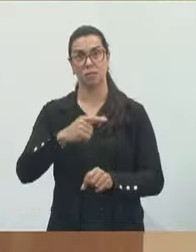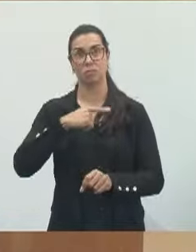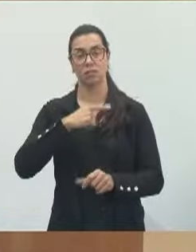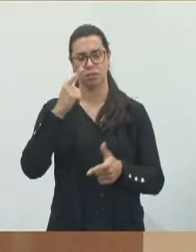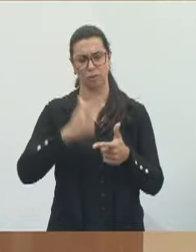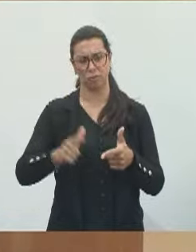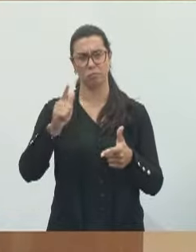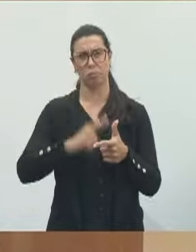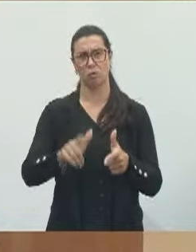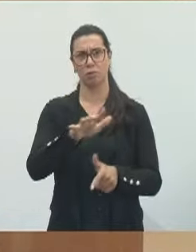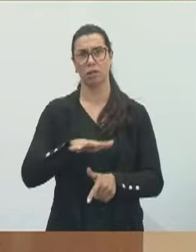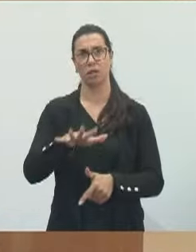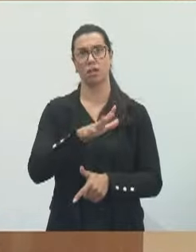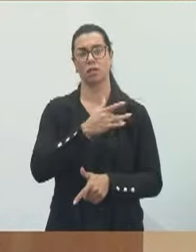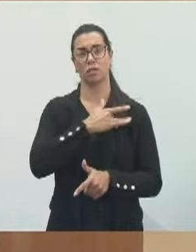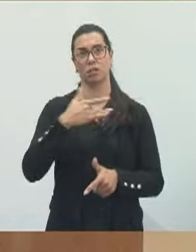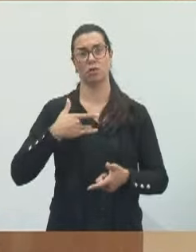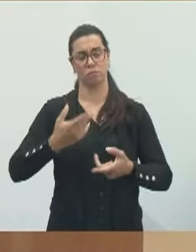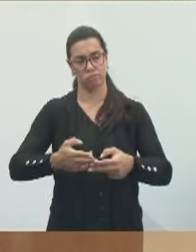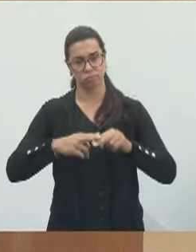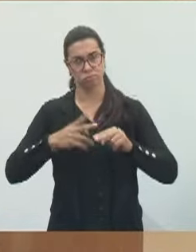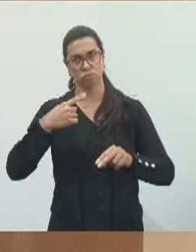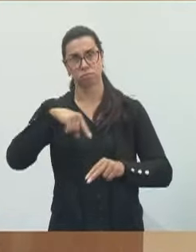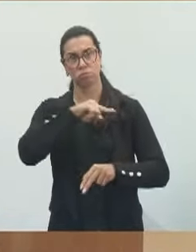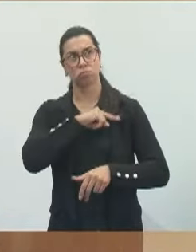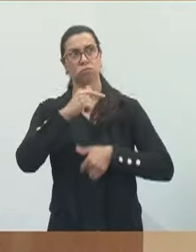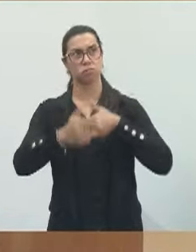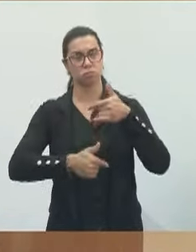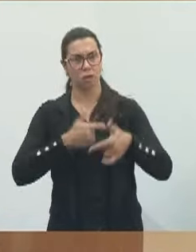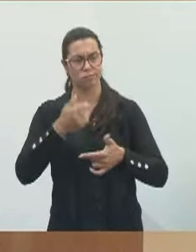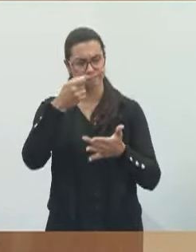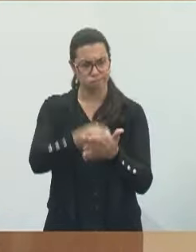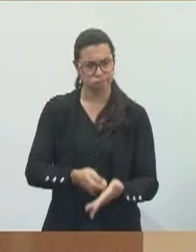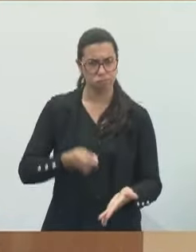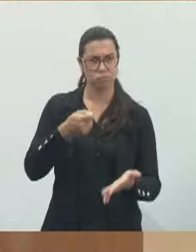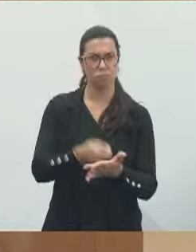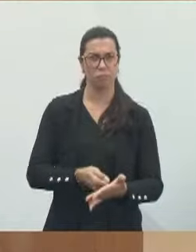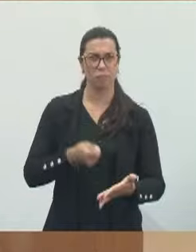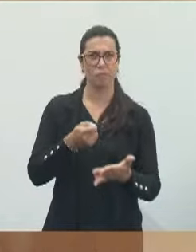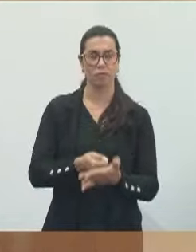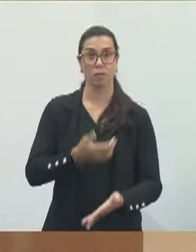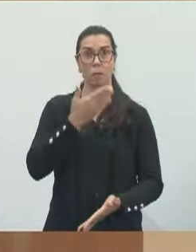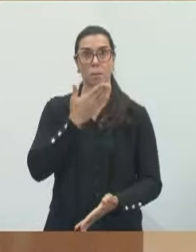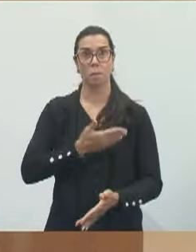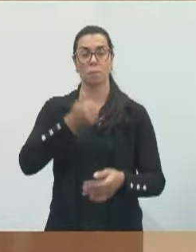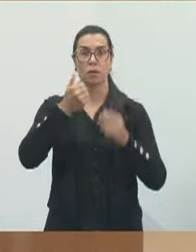saúde aqui, existe, e é por isso que a gente está trabalhando, está cobrando para que melhor